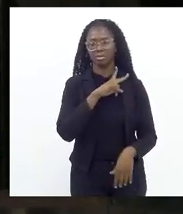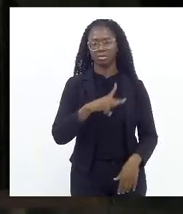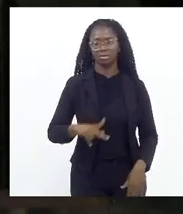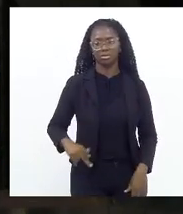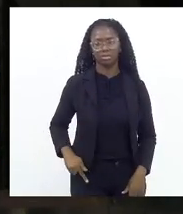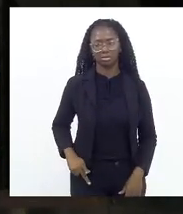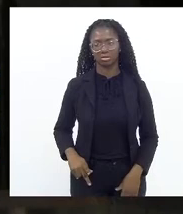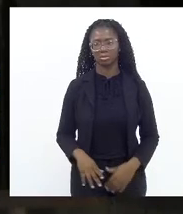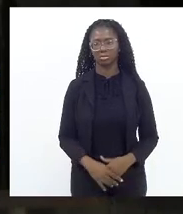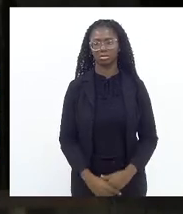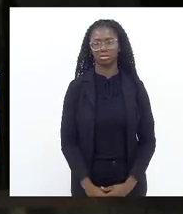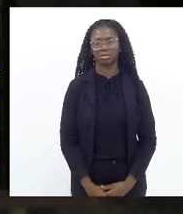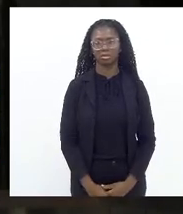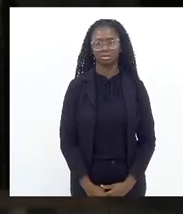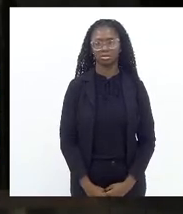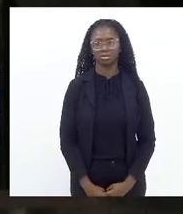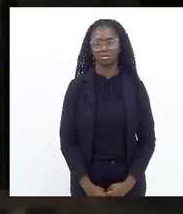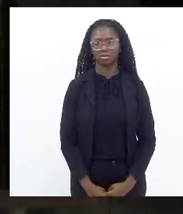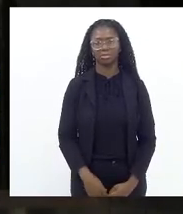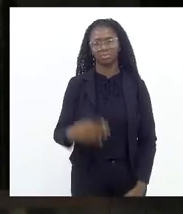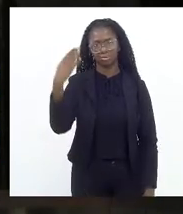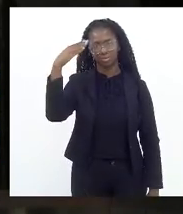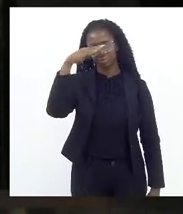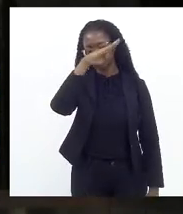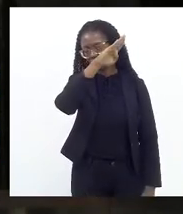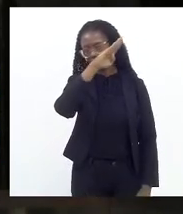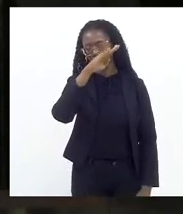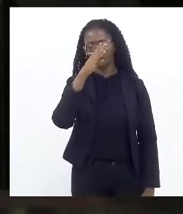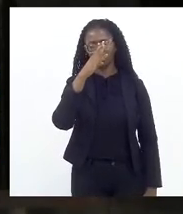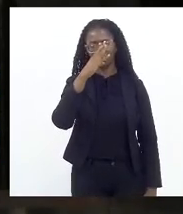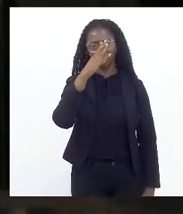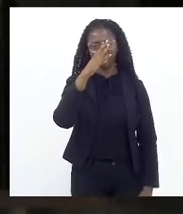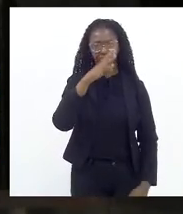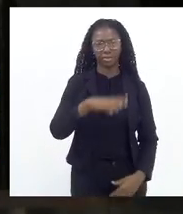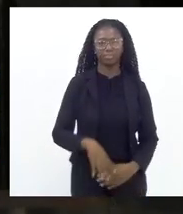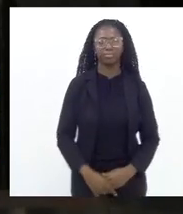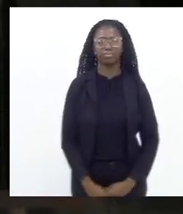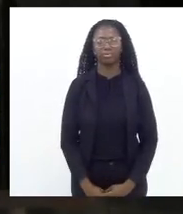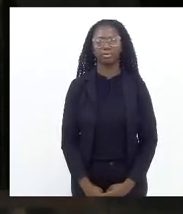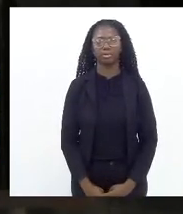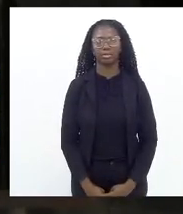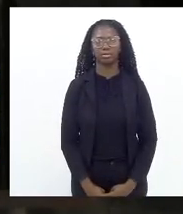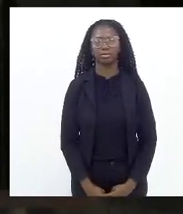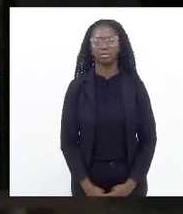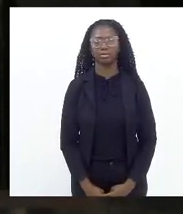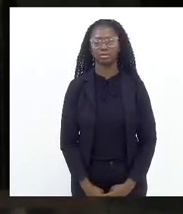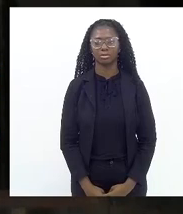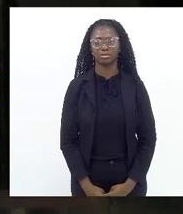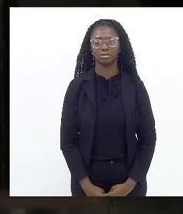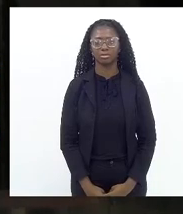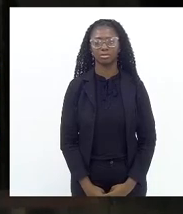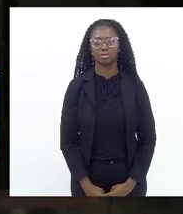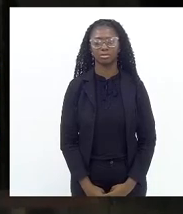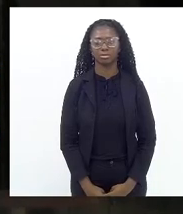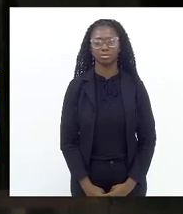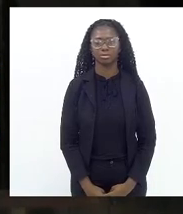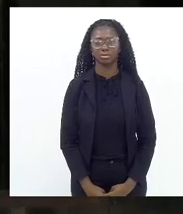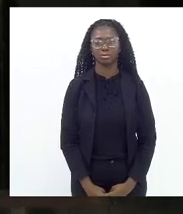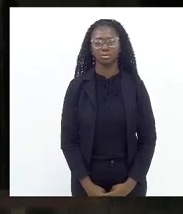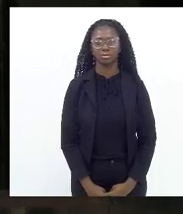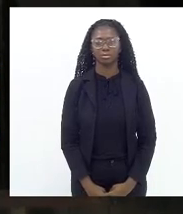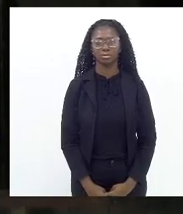República, Jair Bolsonaro, por 9 diferentes,